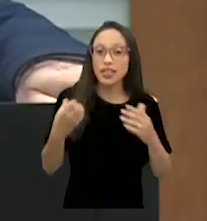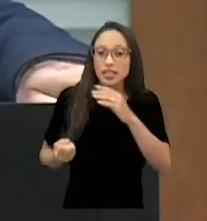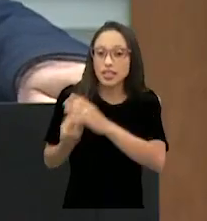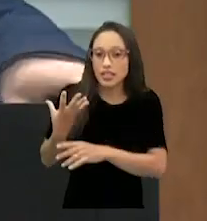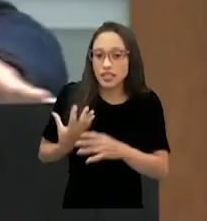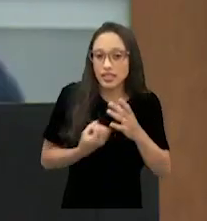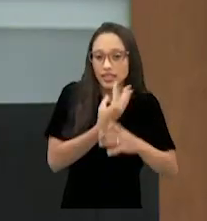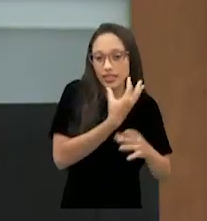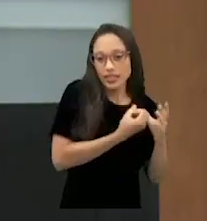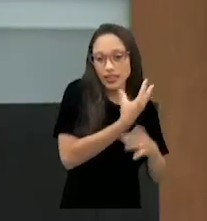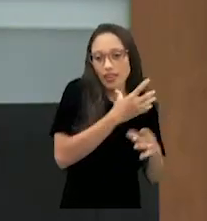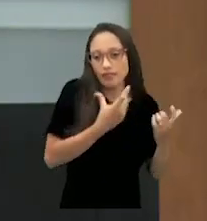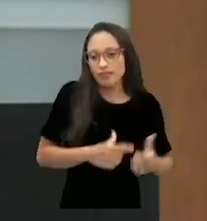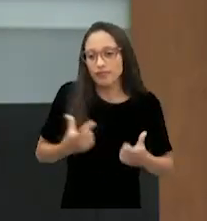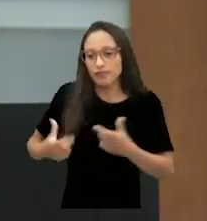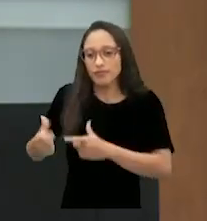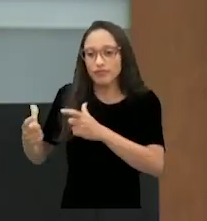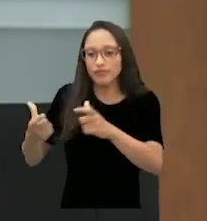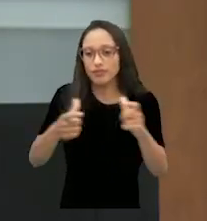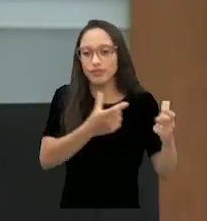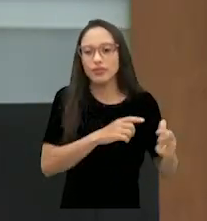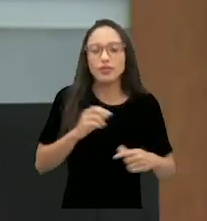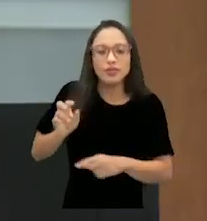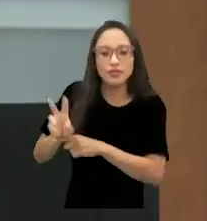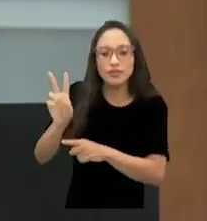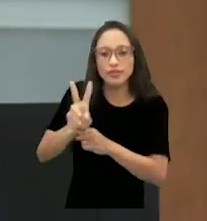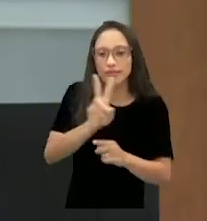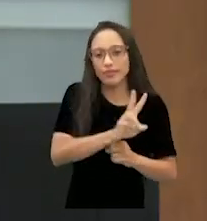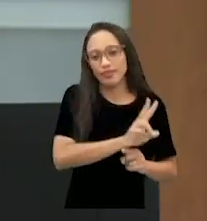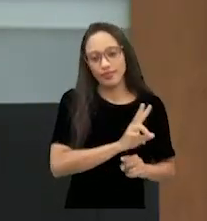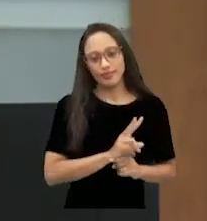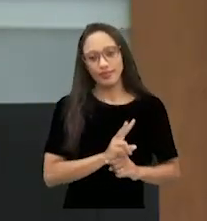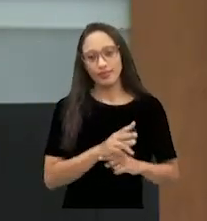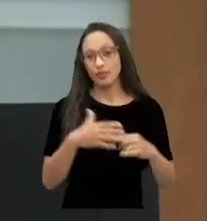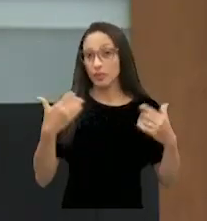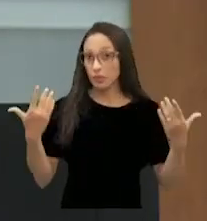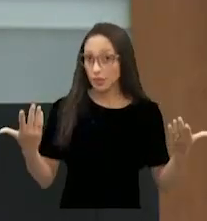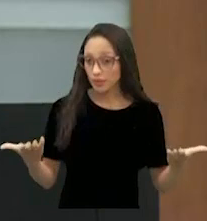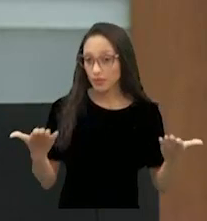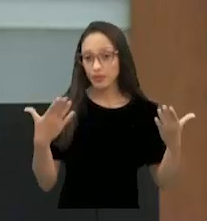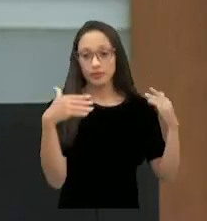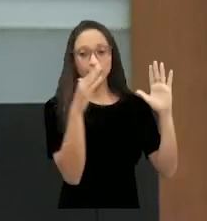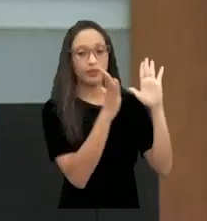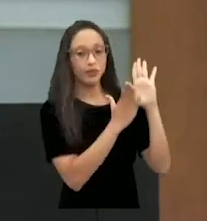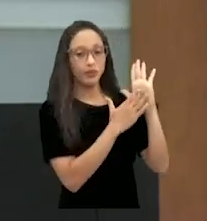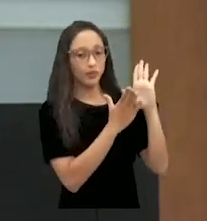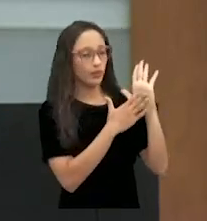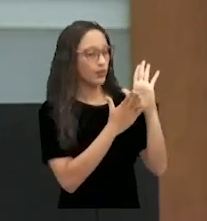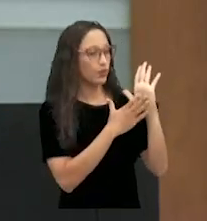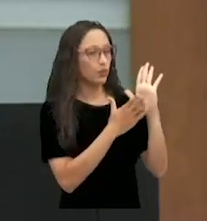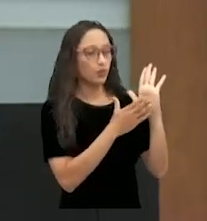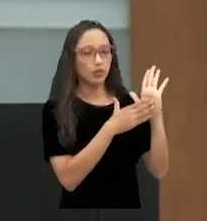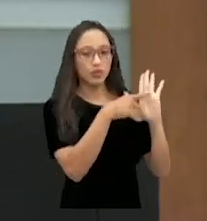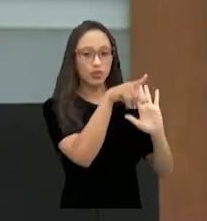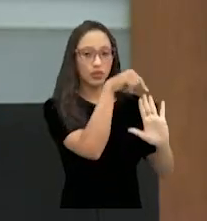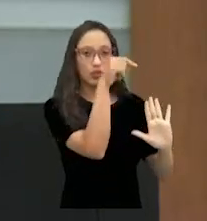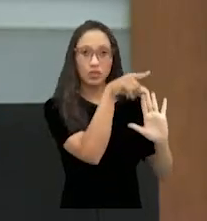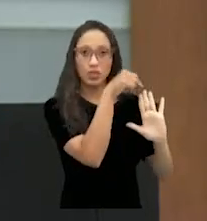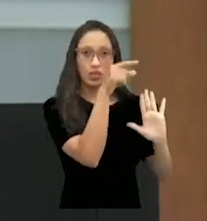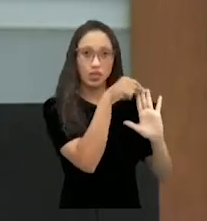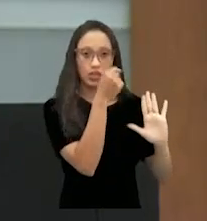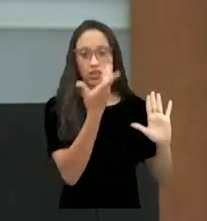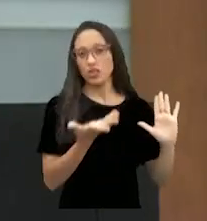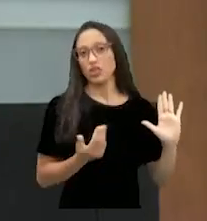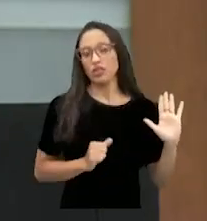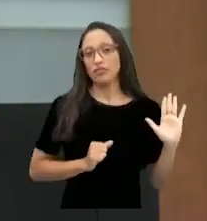unidades de conservação ambiental. Por isso a proposta de supressão do artigo, porque não há outra